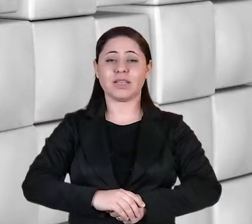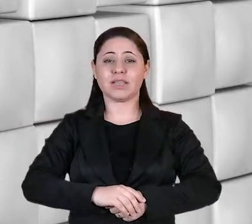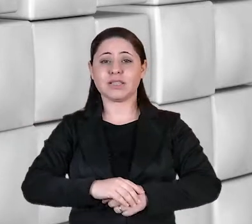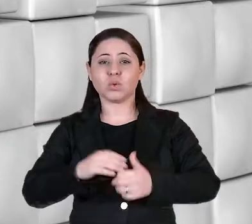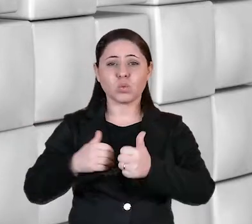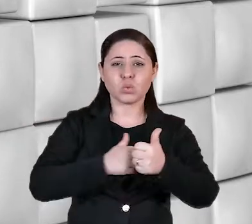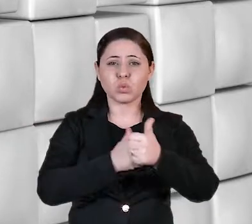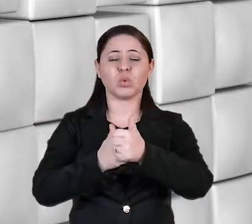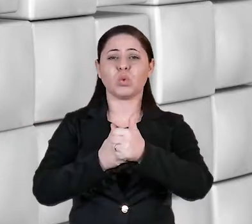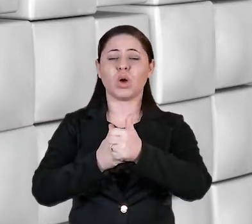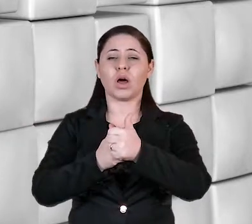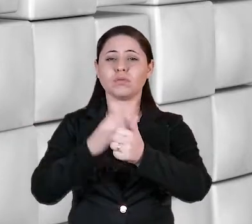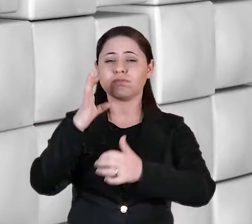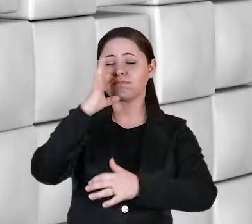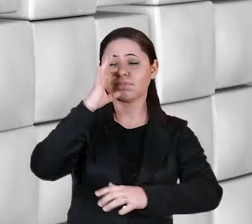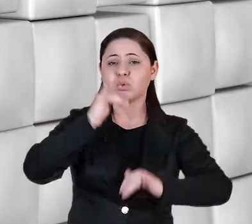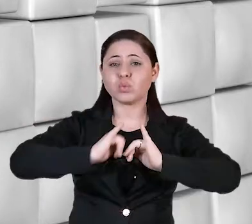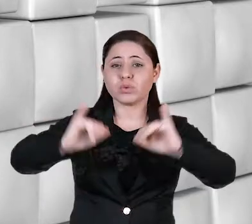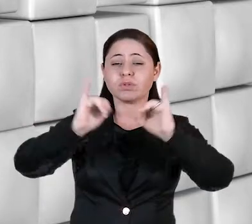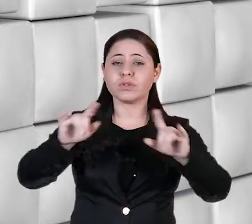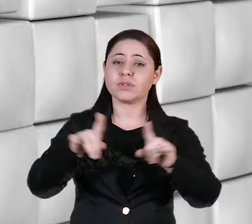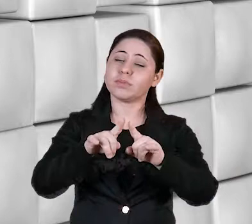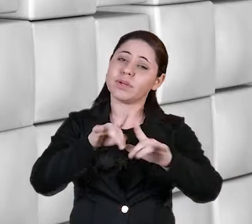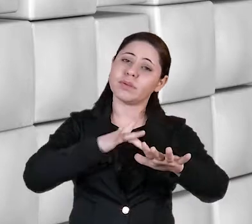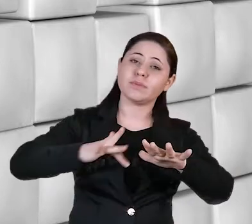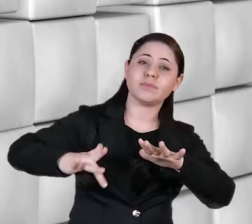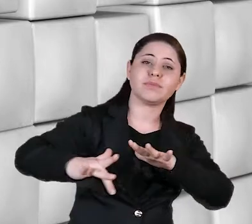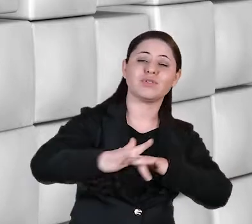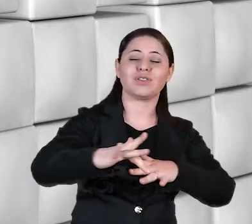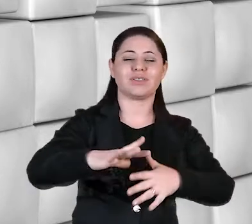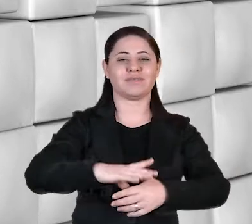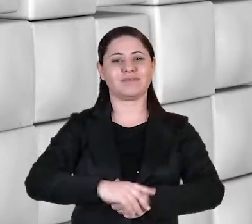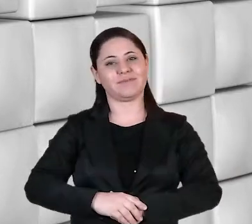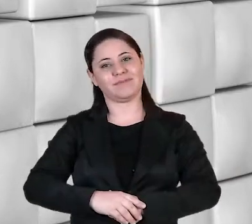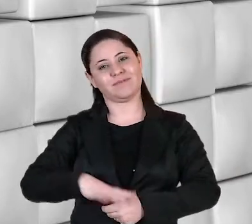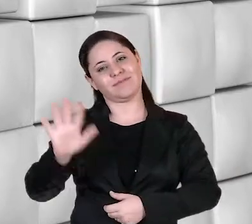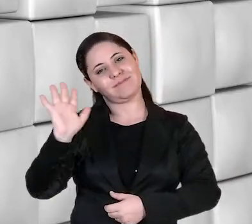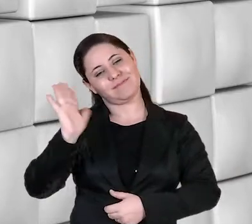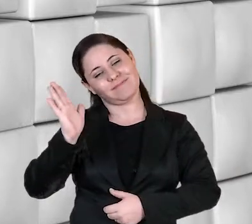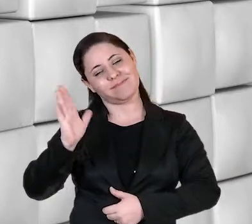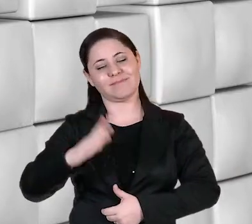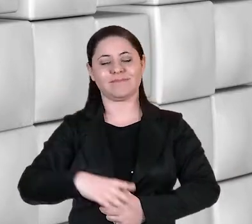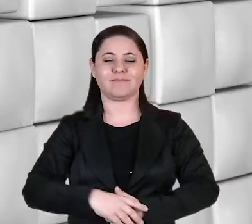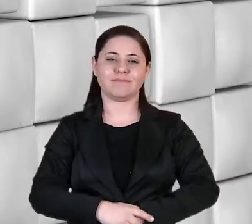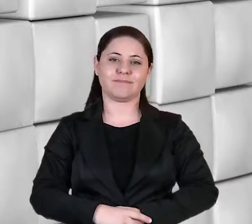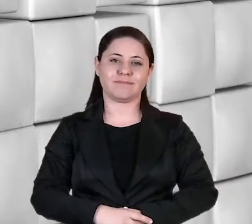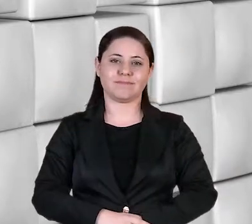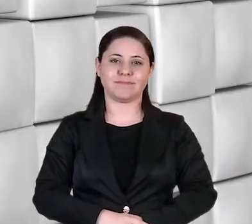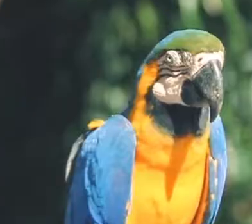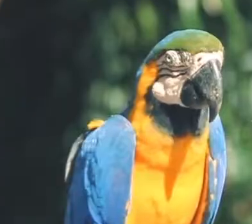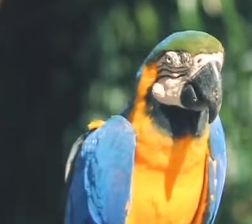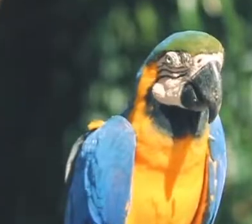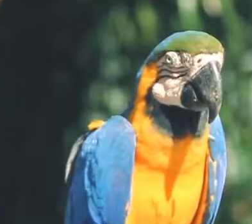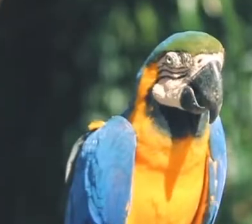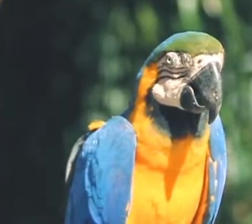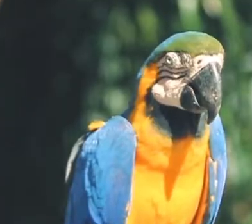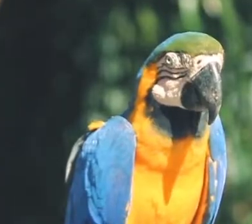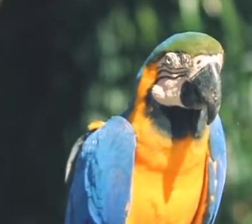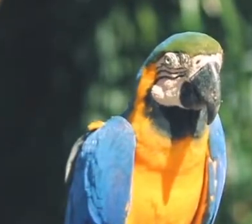tela. Siga acompanhando a nossa programação e também as nossas mídias sociais. Até mais.